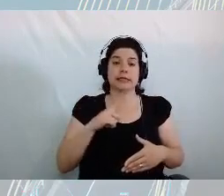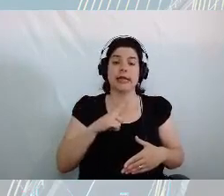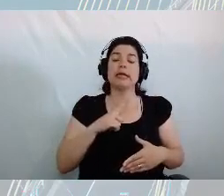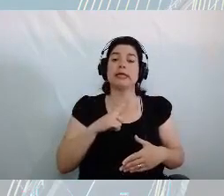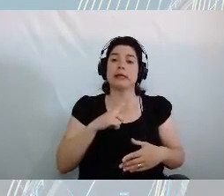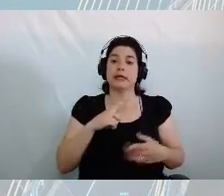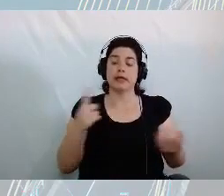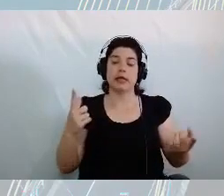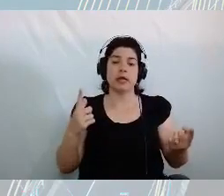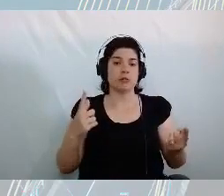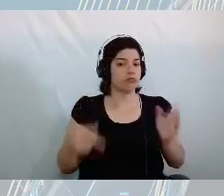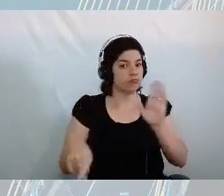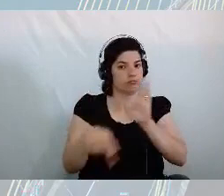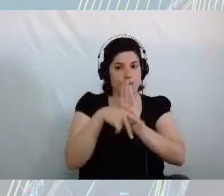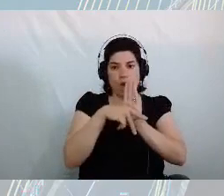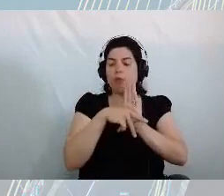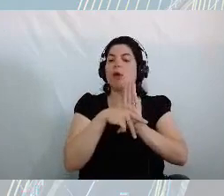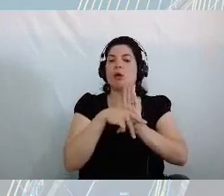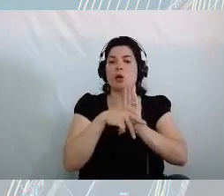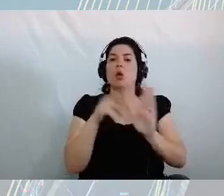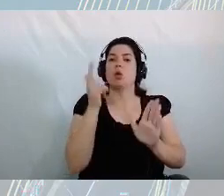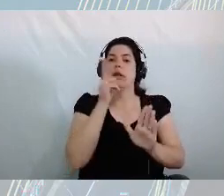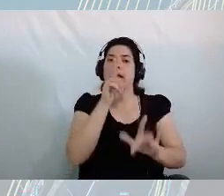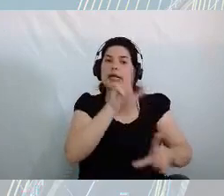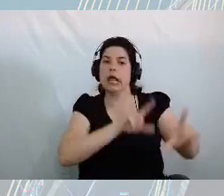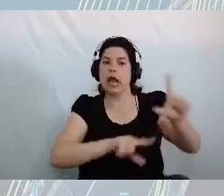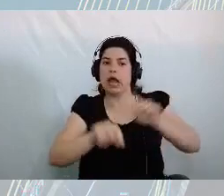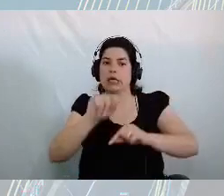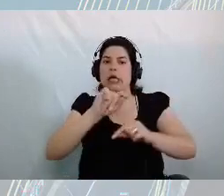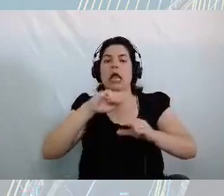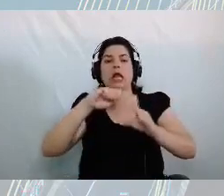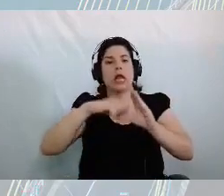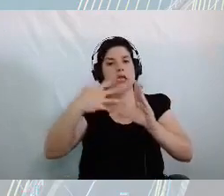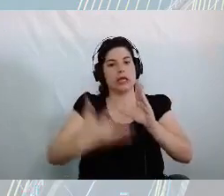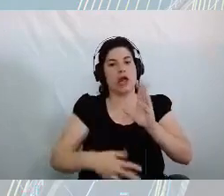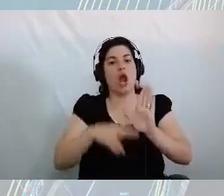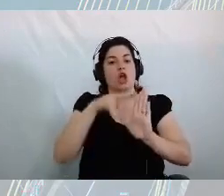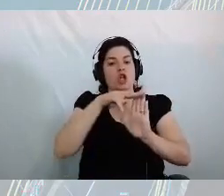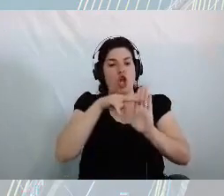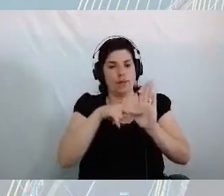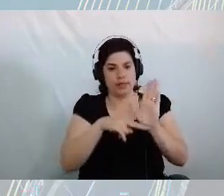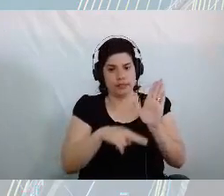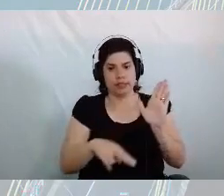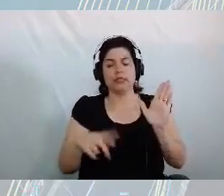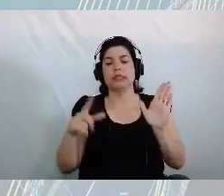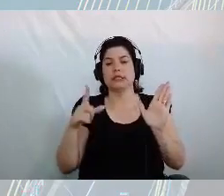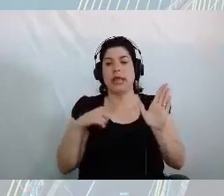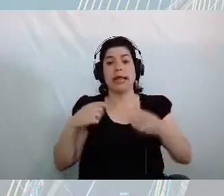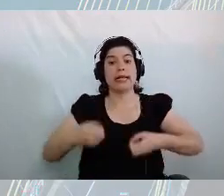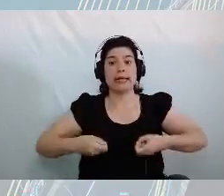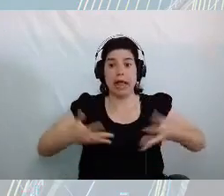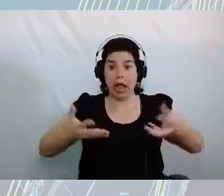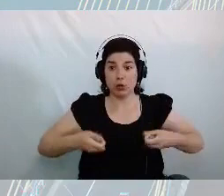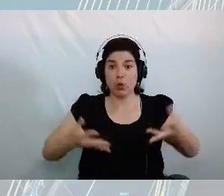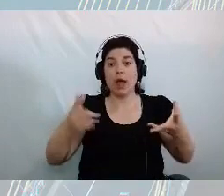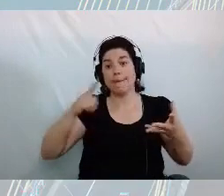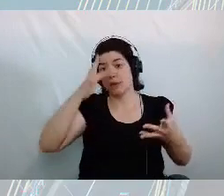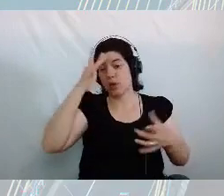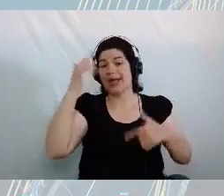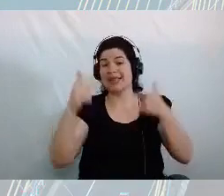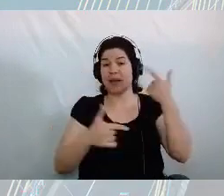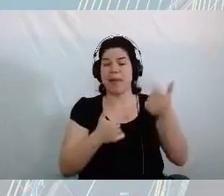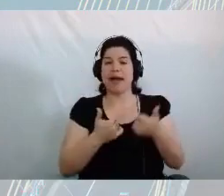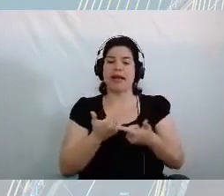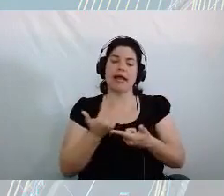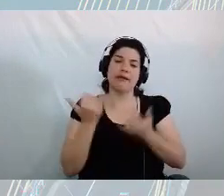que basicamente ele consegue fazer uma categorização dos teus gastos, uma normalização dos nomes dos merchants, né? Para quem trabalha aí com dados de cartão de crédito,